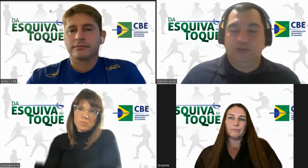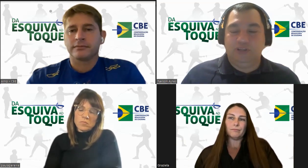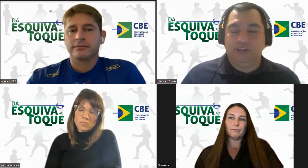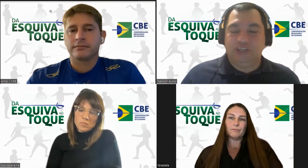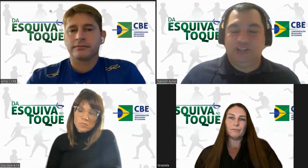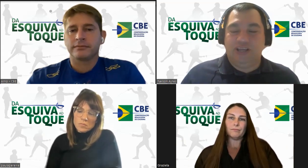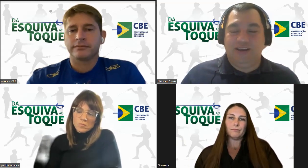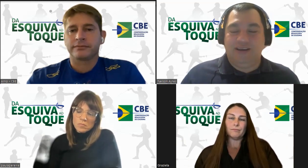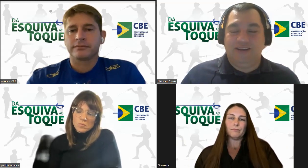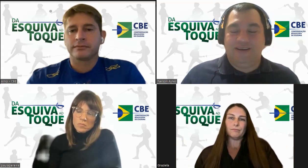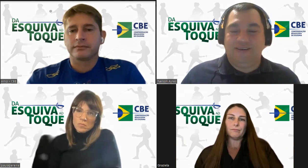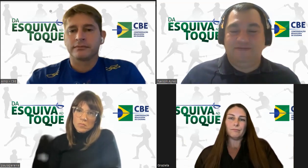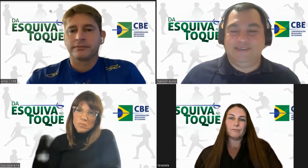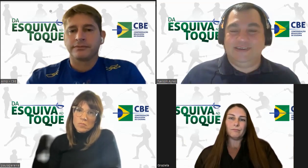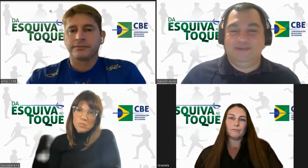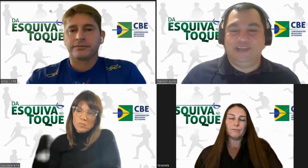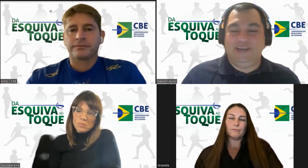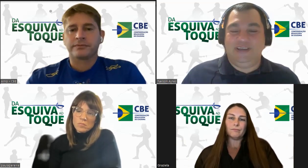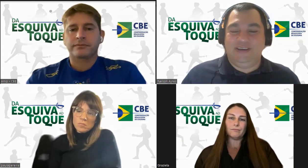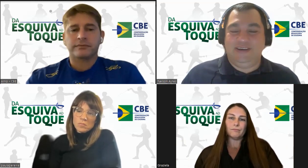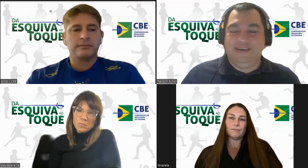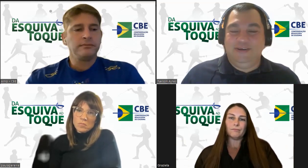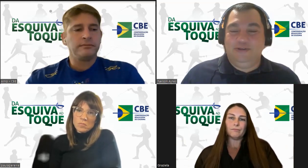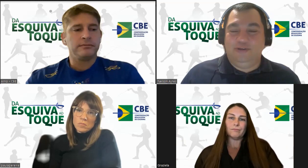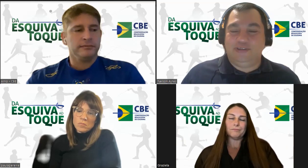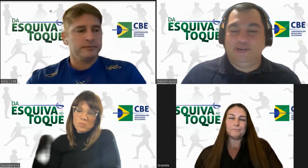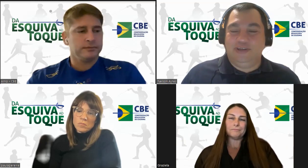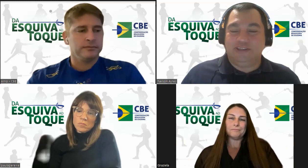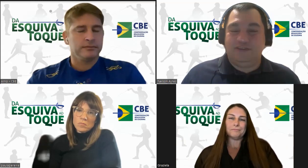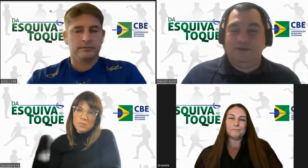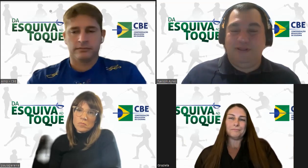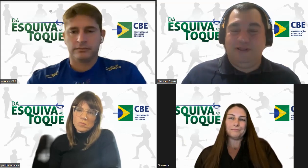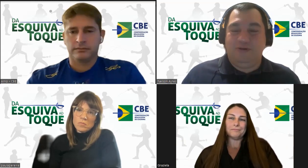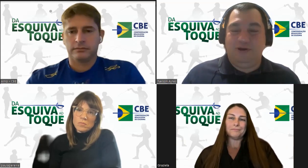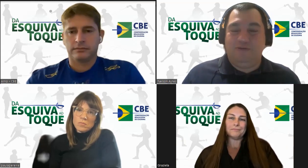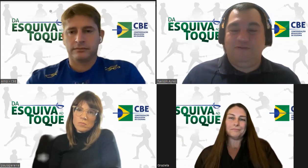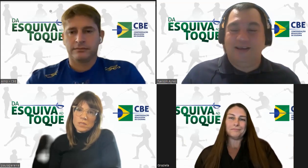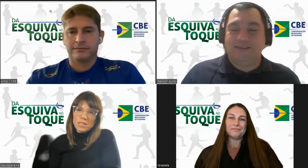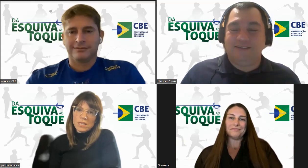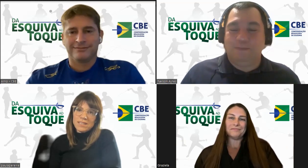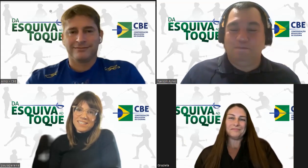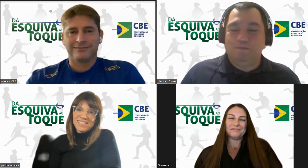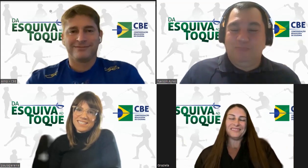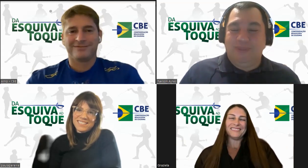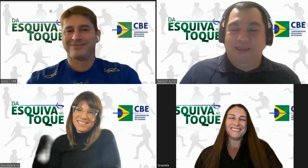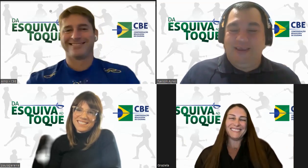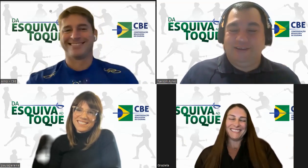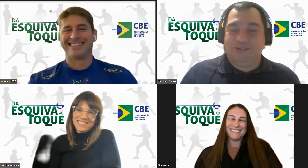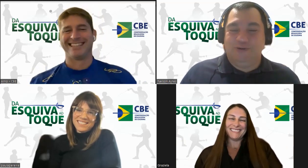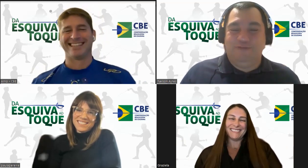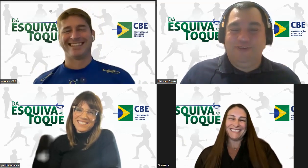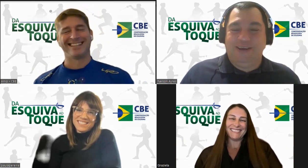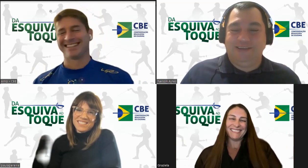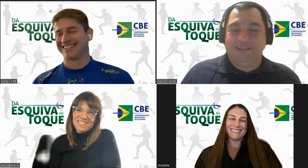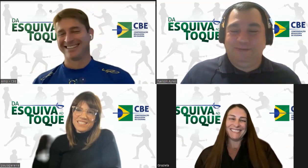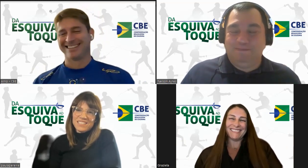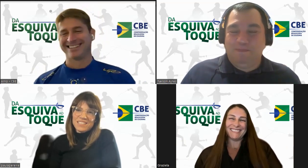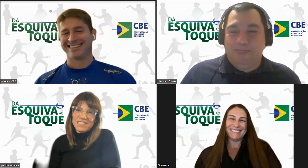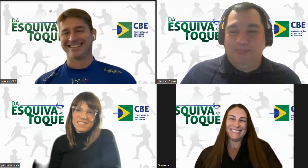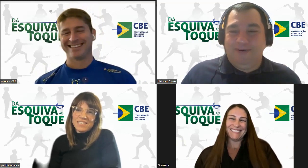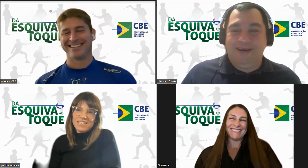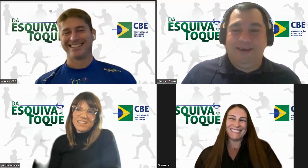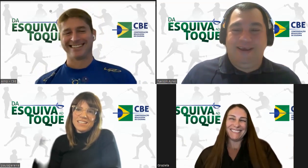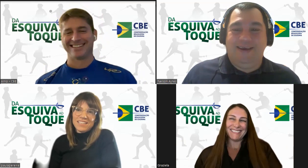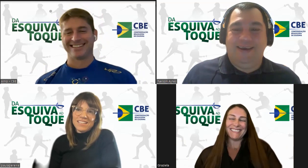nutricionista muita gente tem a visão de que nutricionistas vai me mandar comer alface soco verde